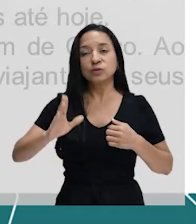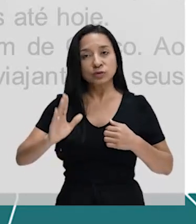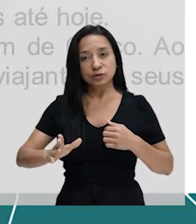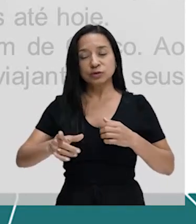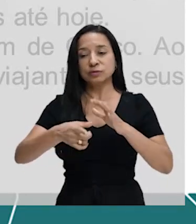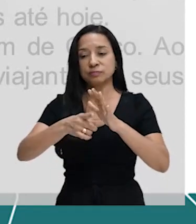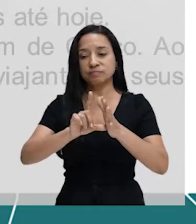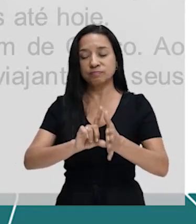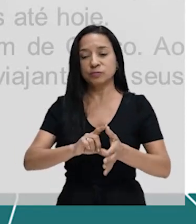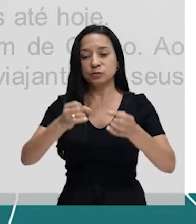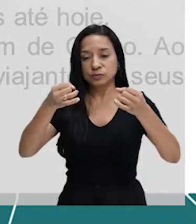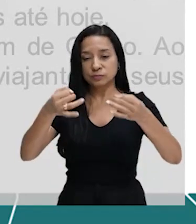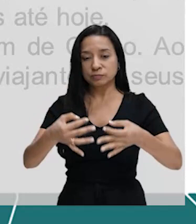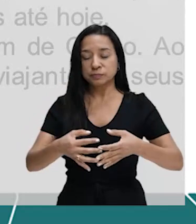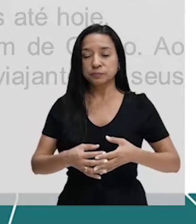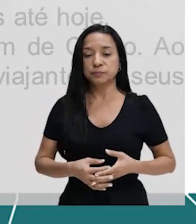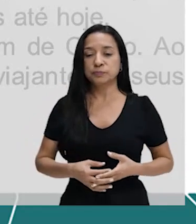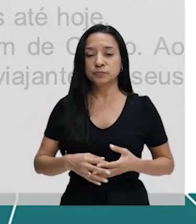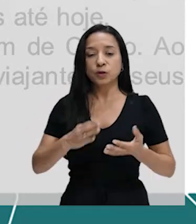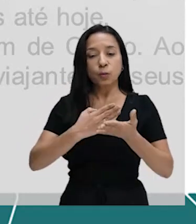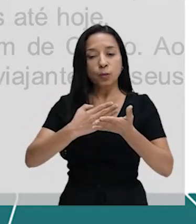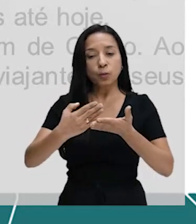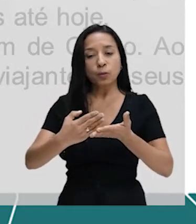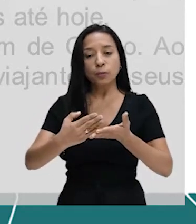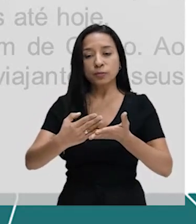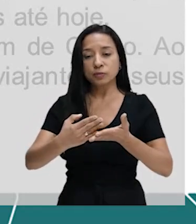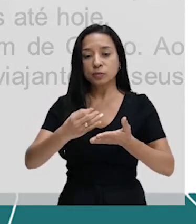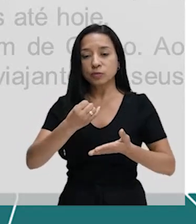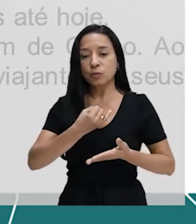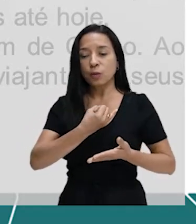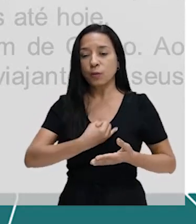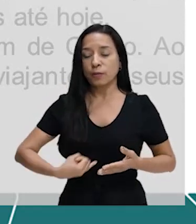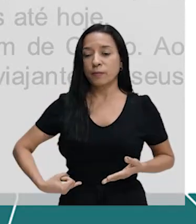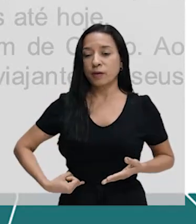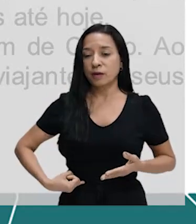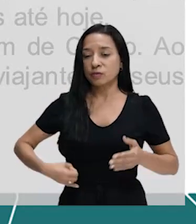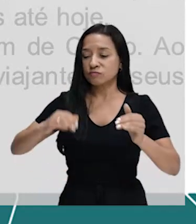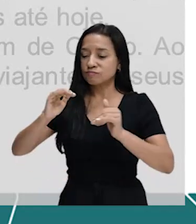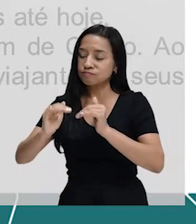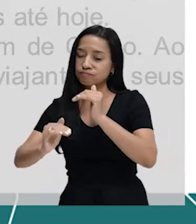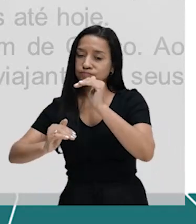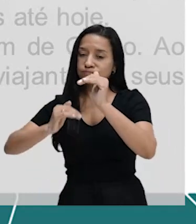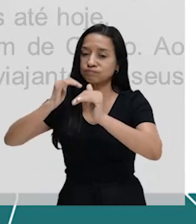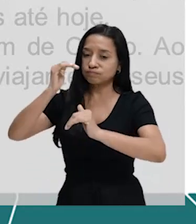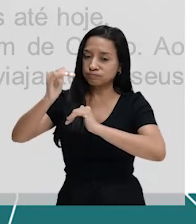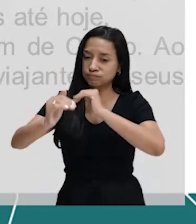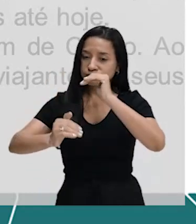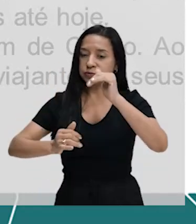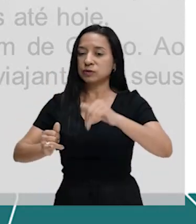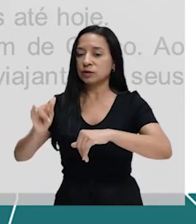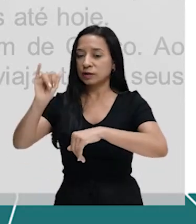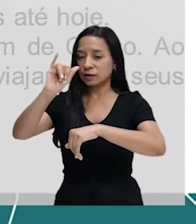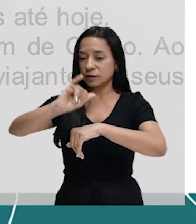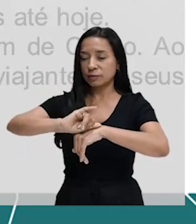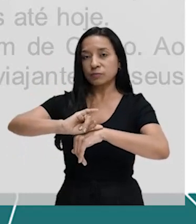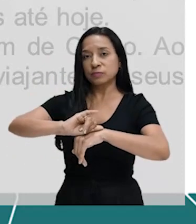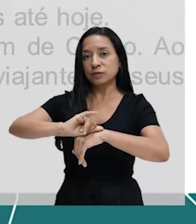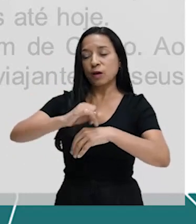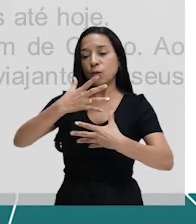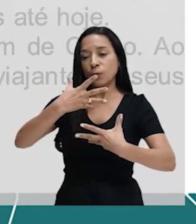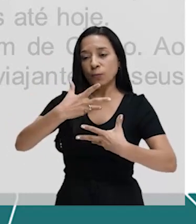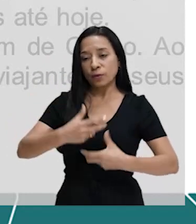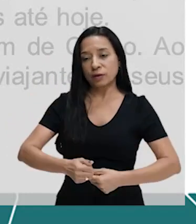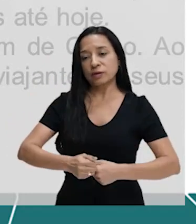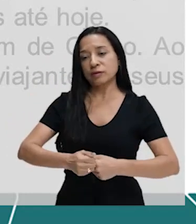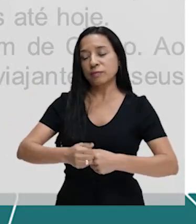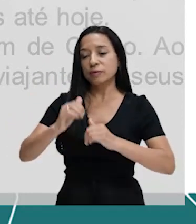falamos. Assim iniciaram esse império. E à medida que esse império crescia, a capital recebia melhoramentos. Quem era a capital